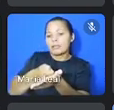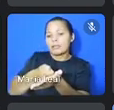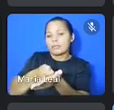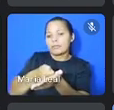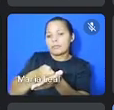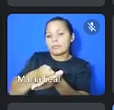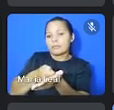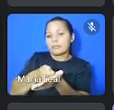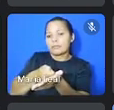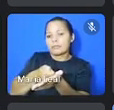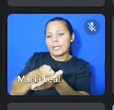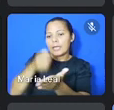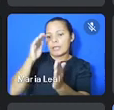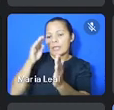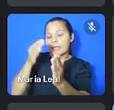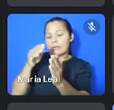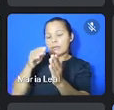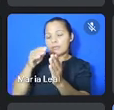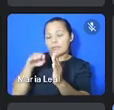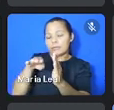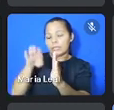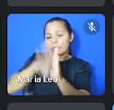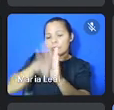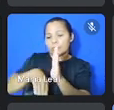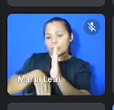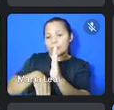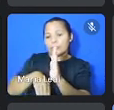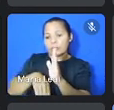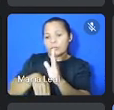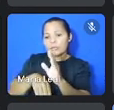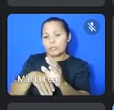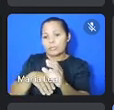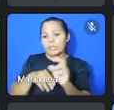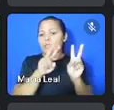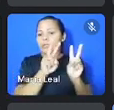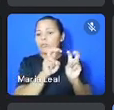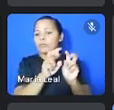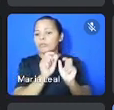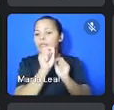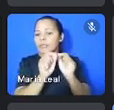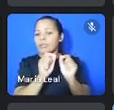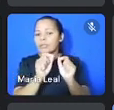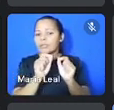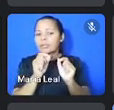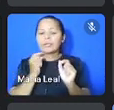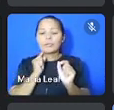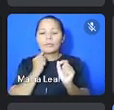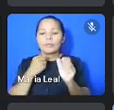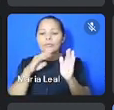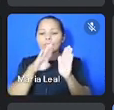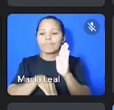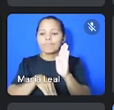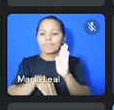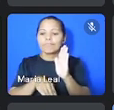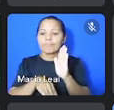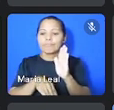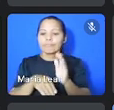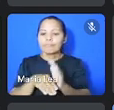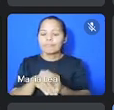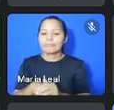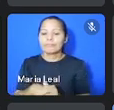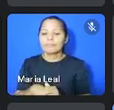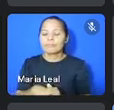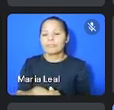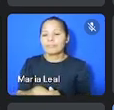esse modelo de despoluição, para você compreender a ideia em cima dele, é interessante você trabalhar essa